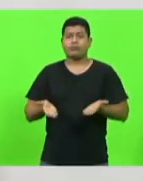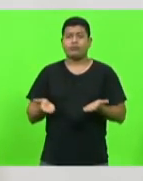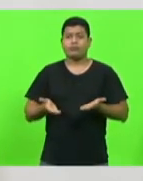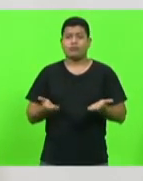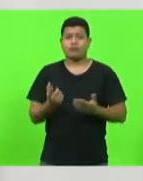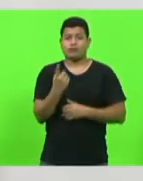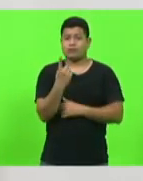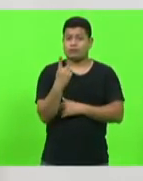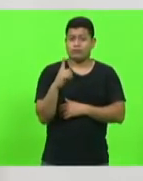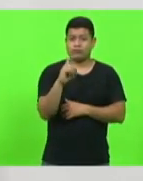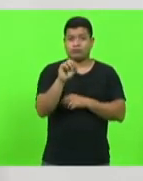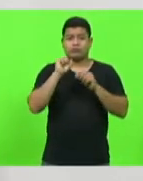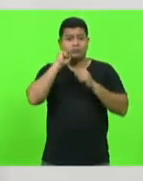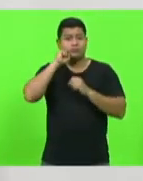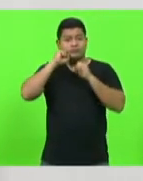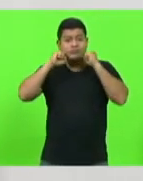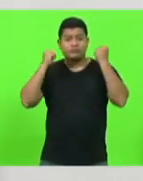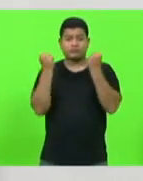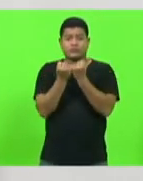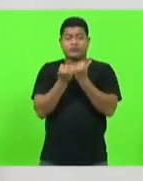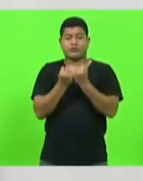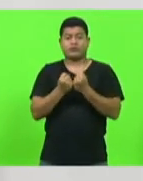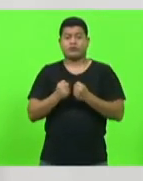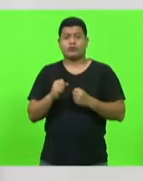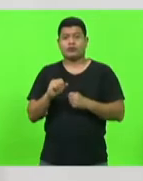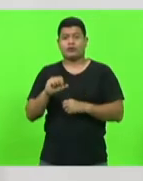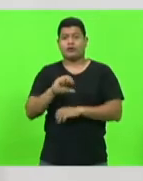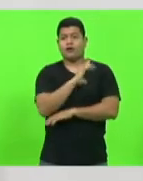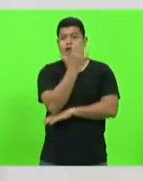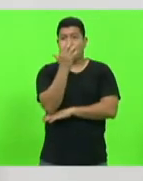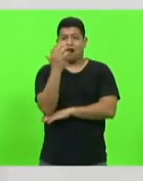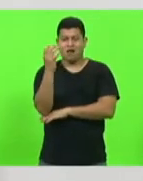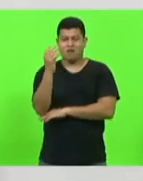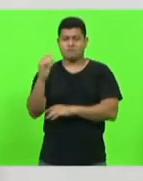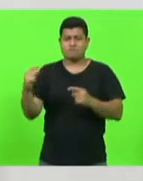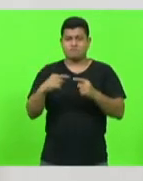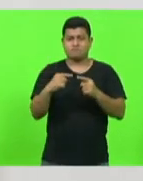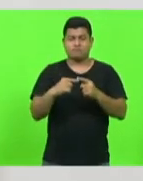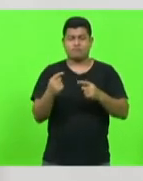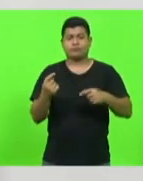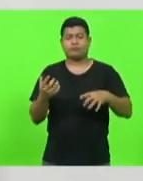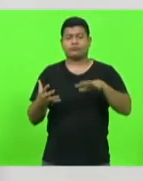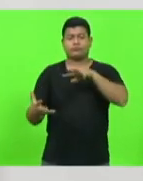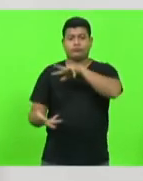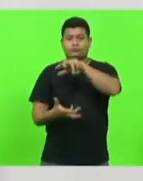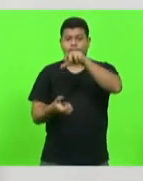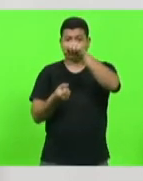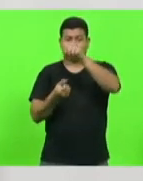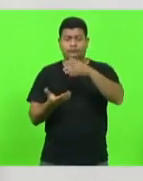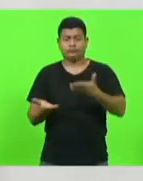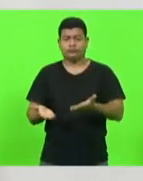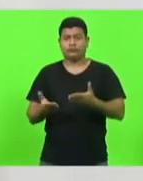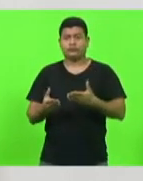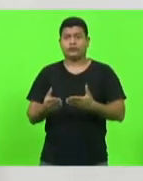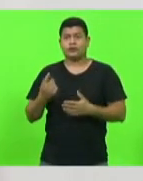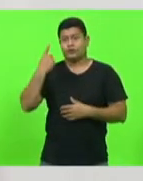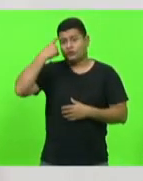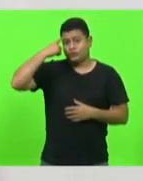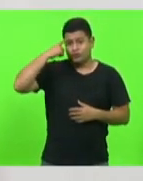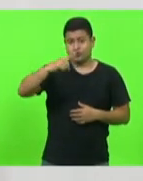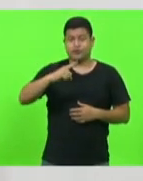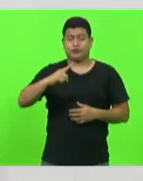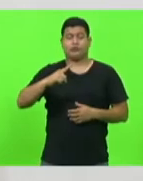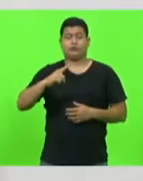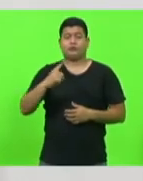10º Seminário da Agroecologia, que vai acontecer no dia 13 e 14 de maio do ano que vem,